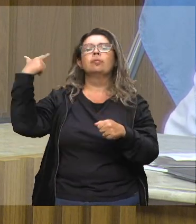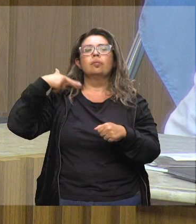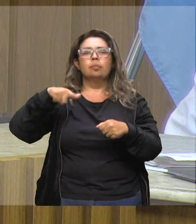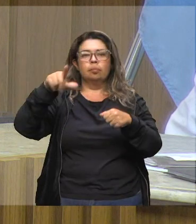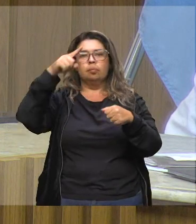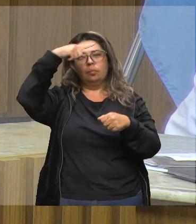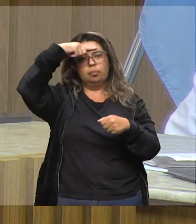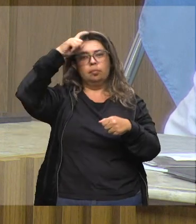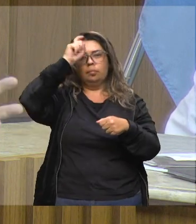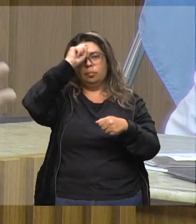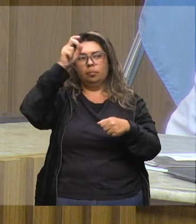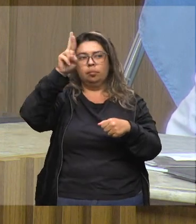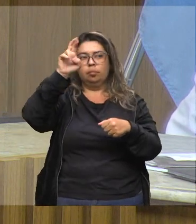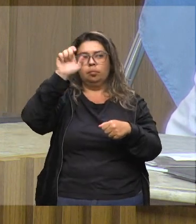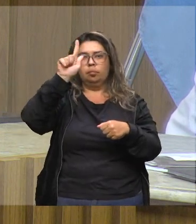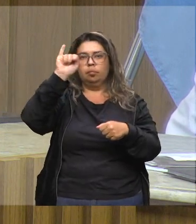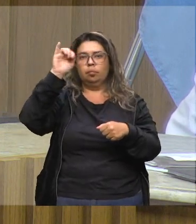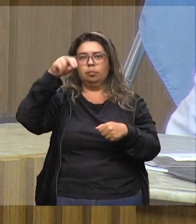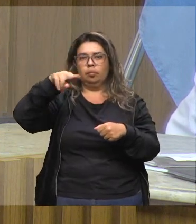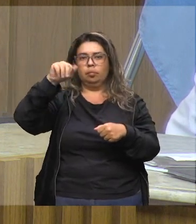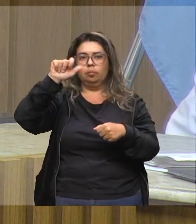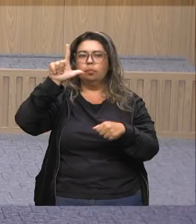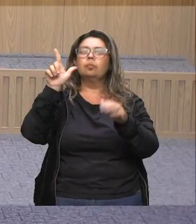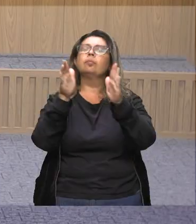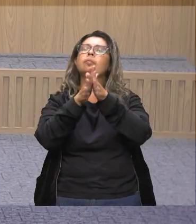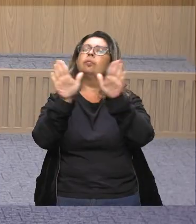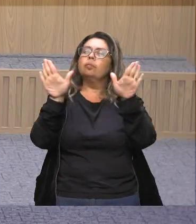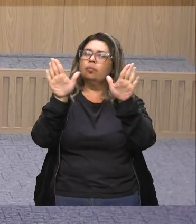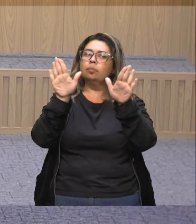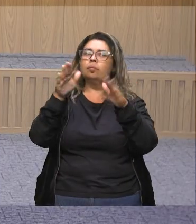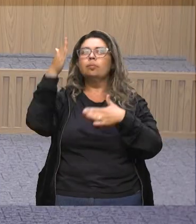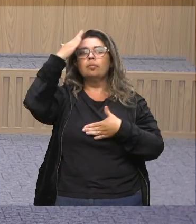regional aberto na medida do possível. Obrigado, senhor presidente.